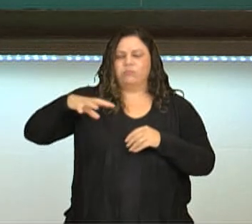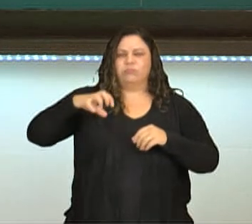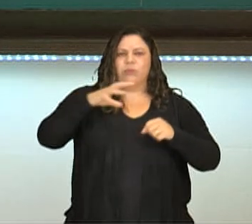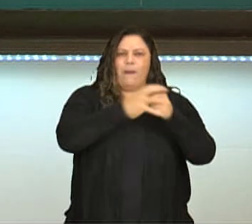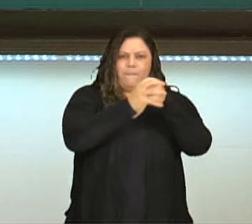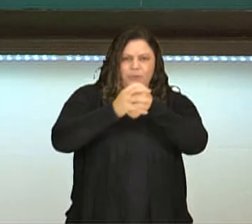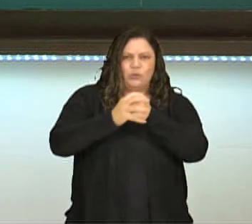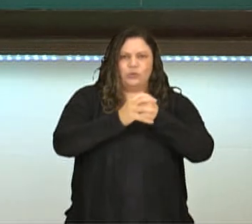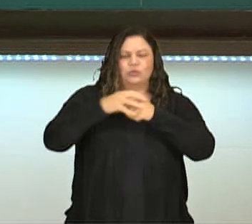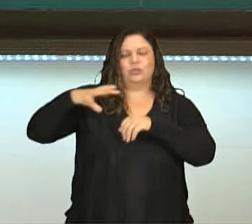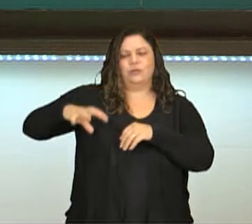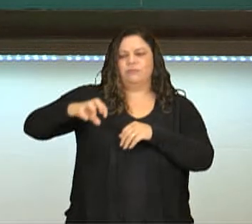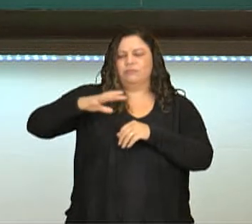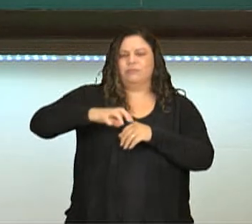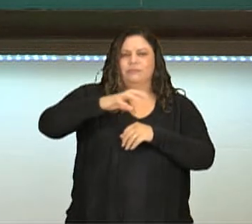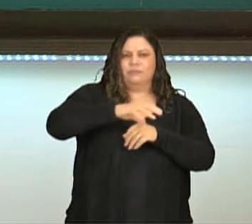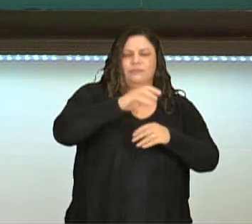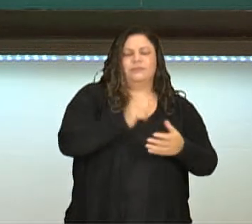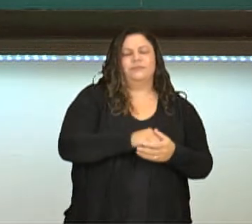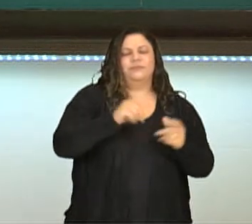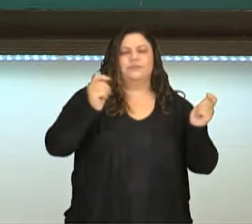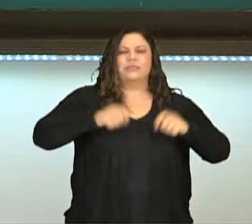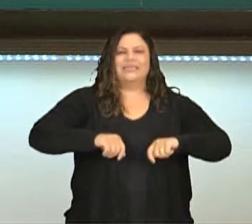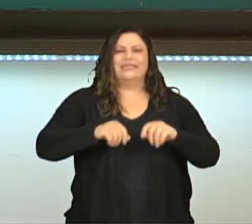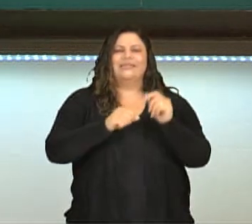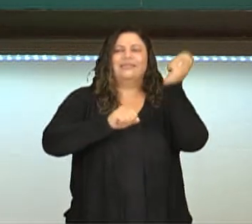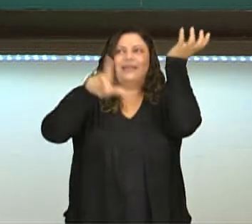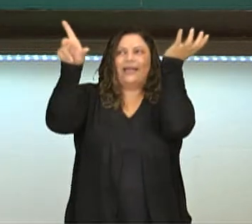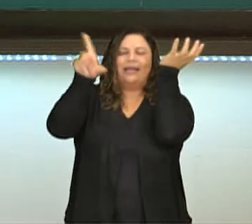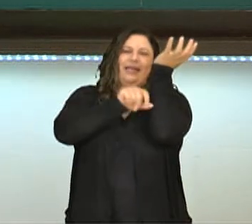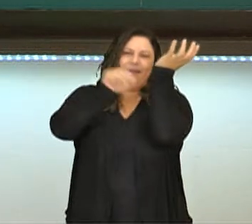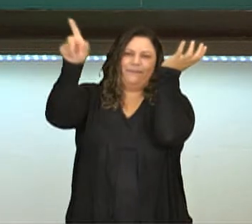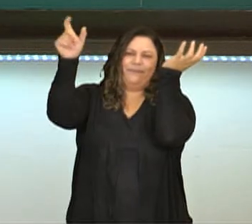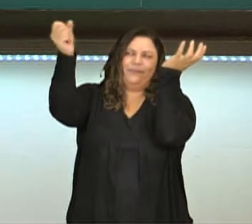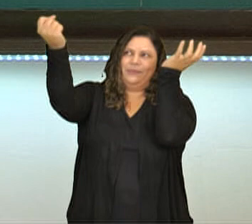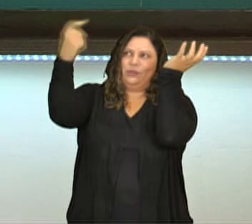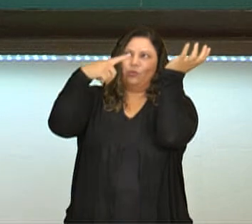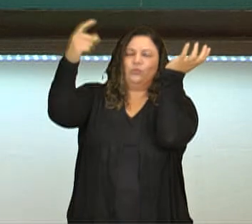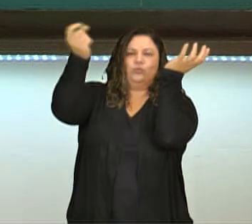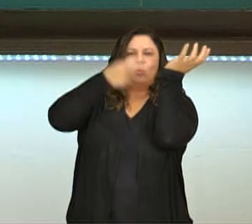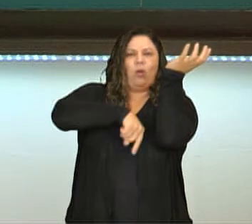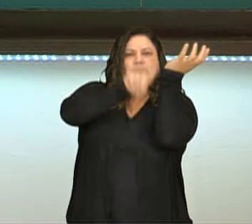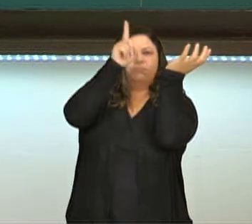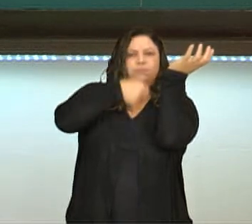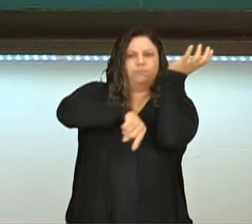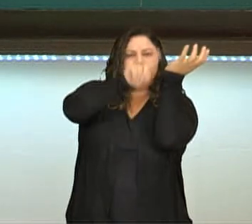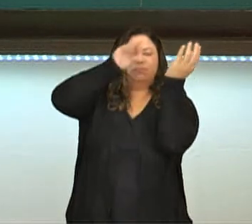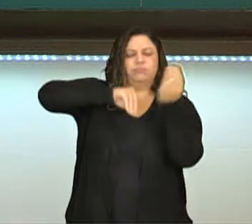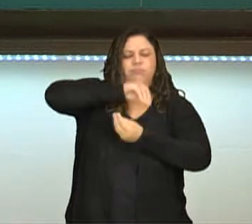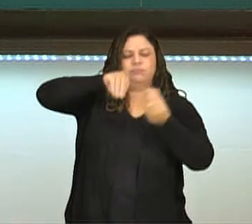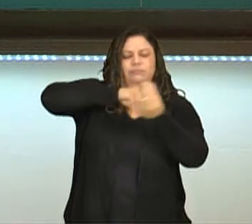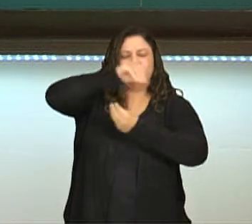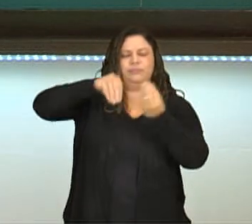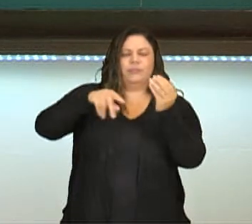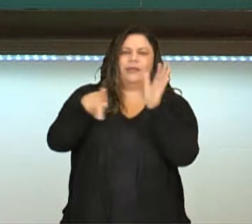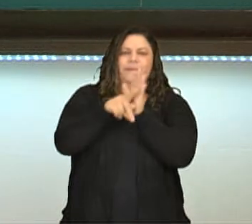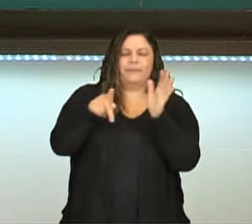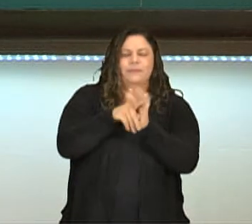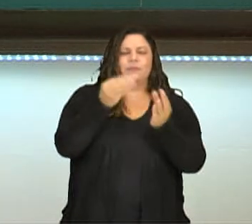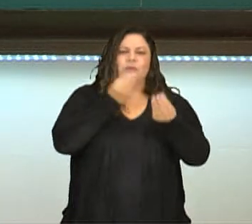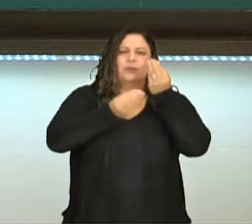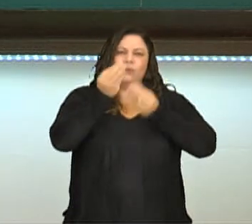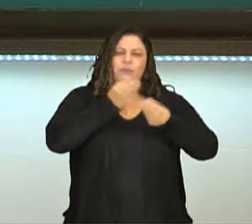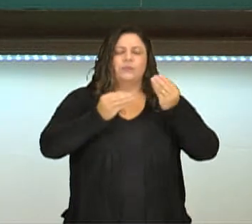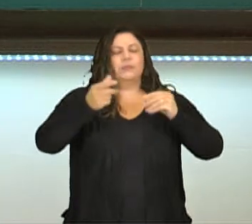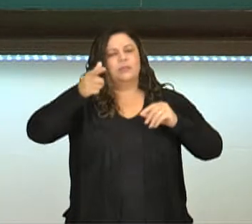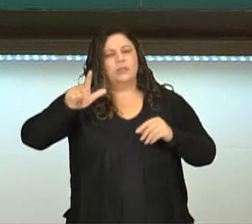as cianobactérias e as plantas, que têm a clorofila, fazem a fotossíntese produzindo o próprio alimento, mas também tem seres que fazem o